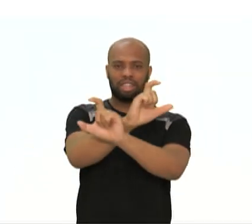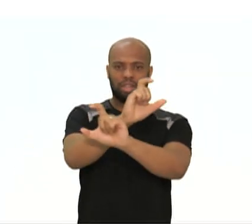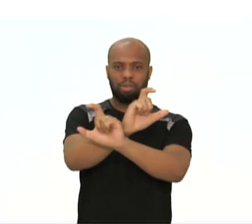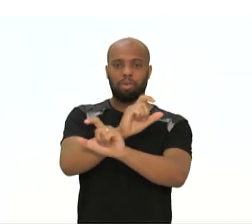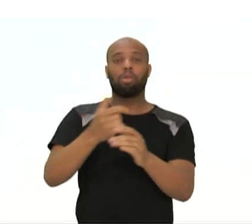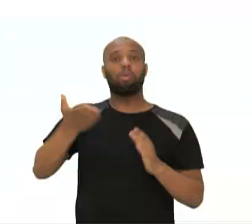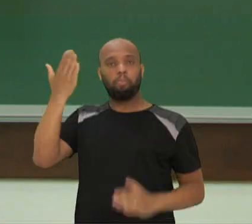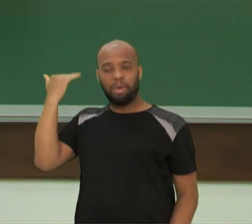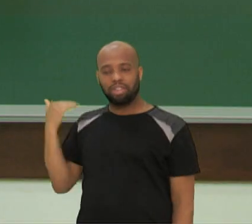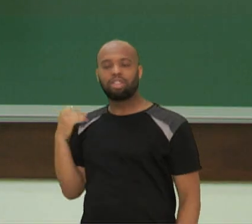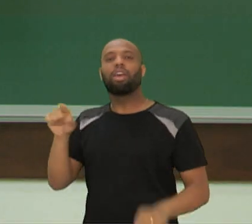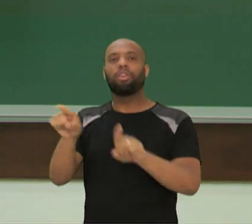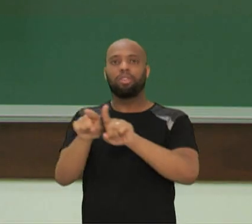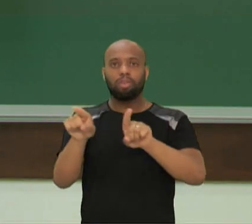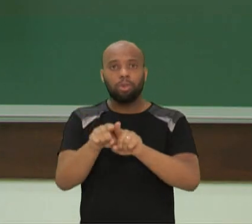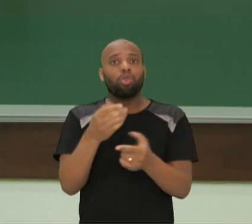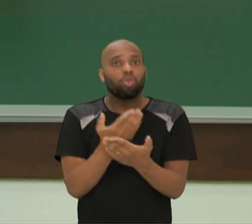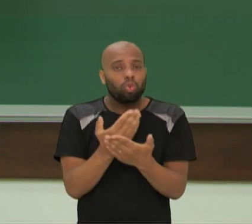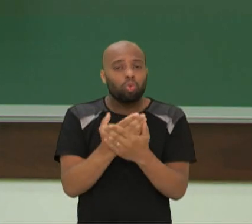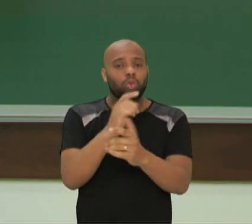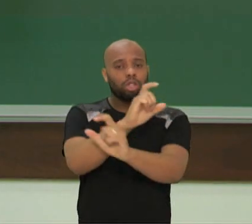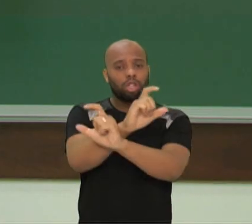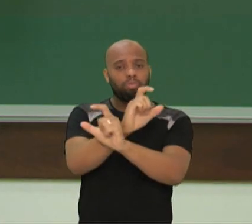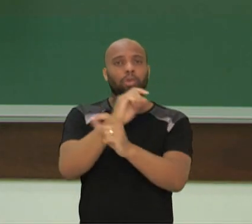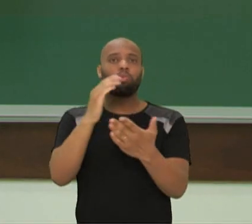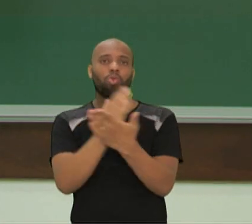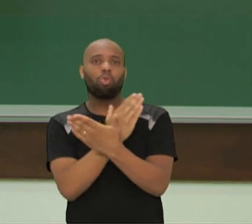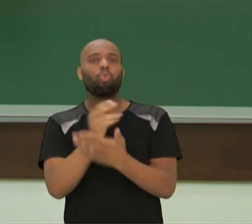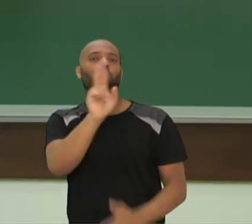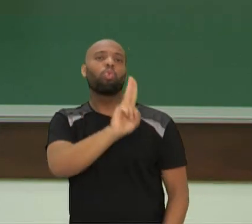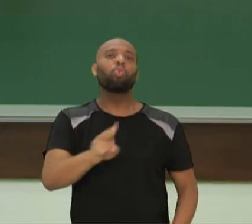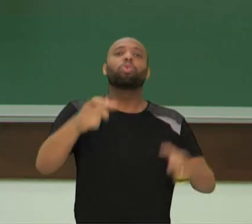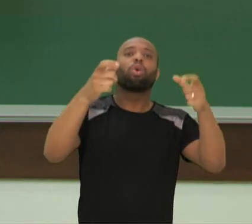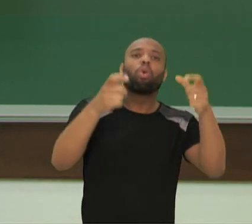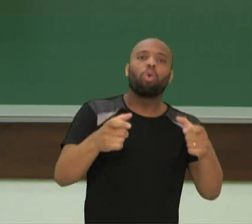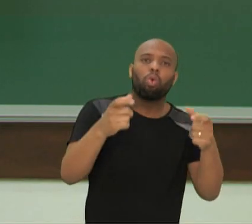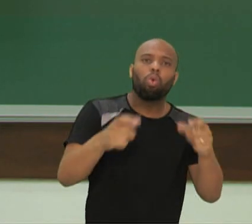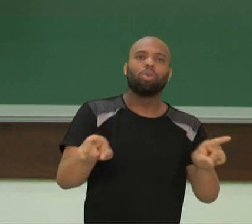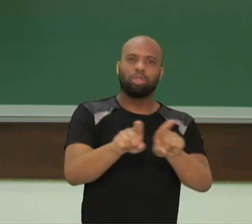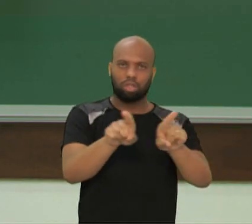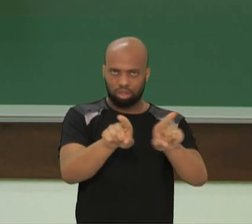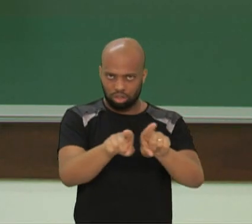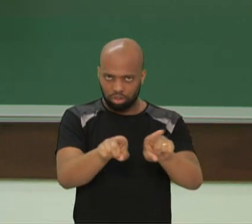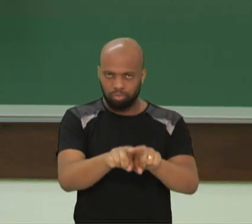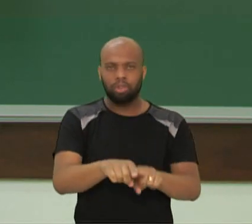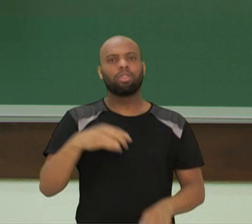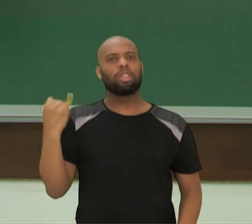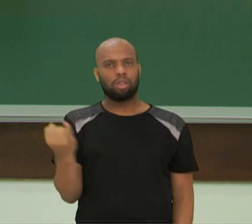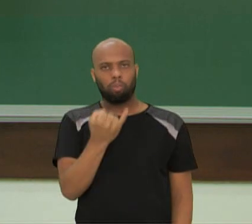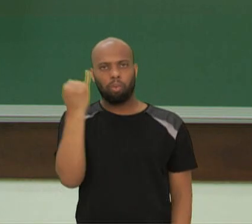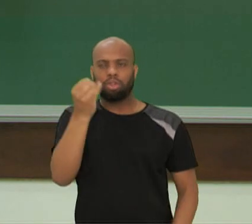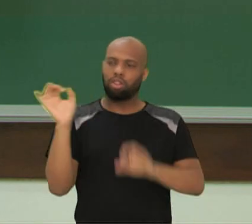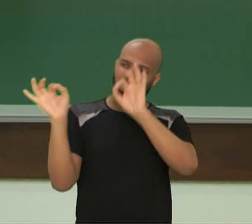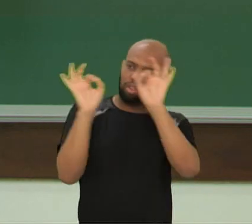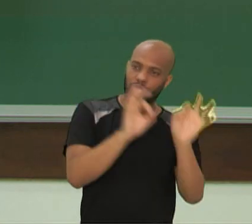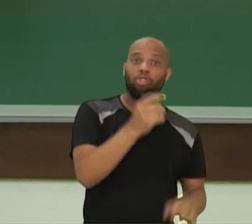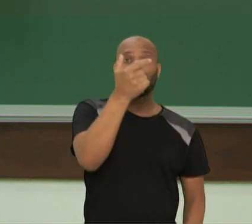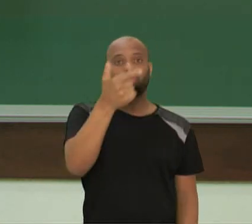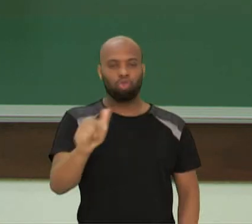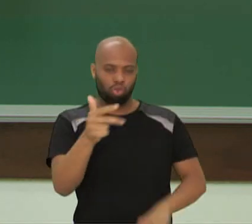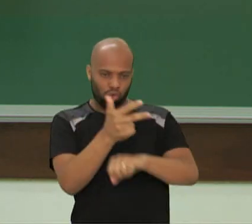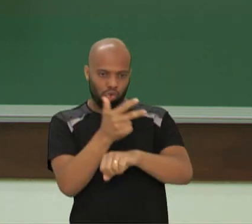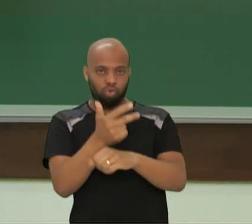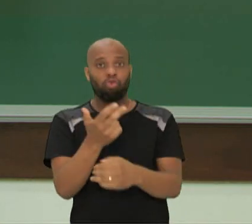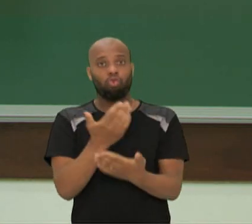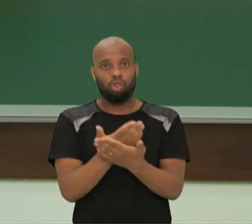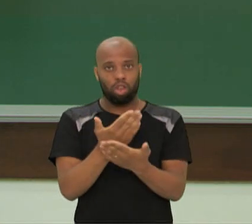aulas anteriores à hipérbole, nós vimos algumas aplicações também de hipérbole, vale a pena você rever essas aulas e não